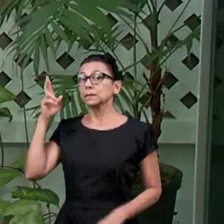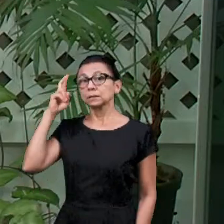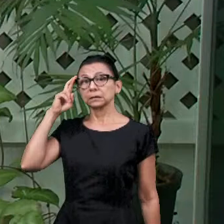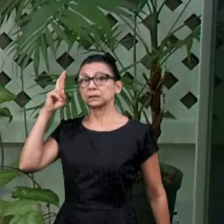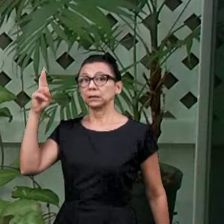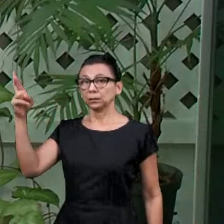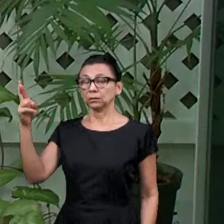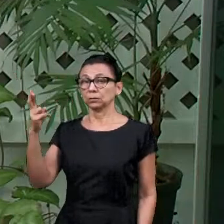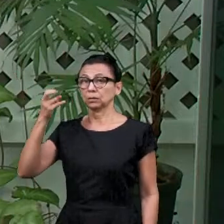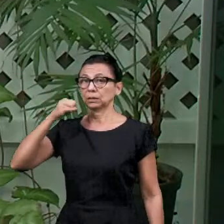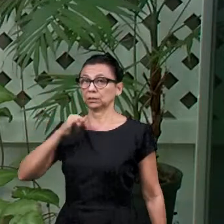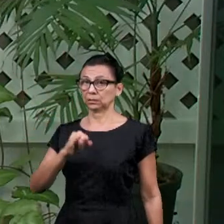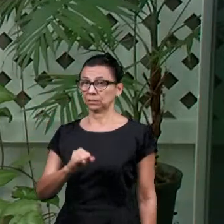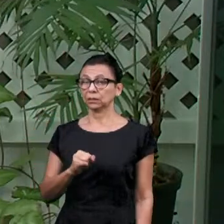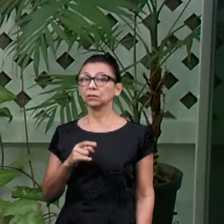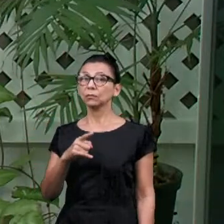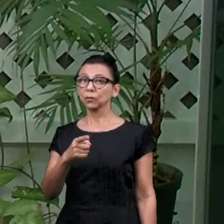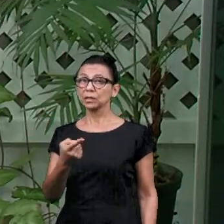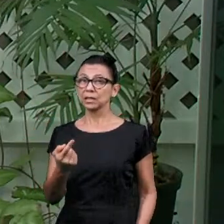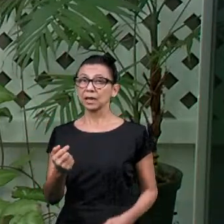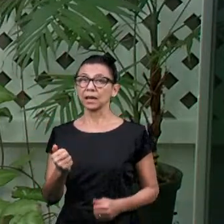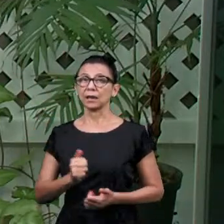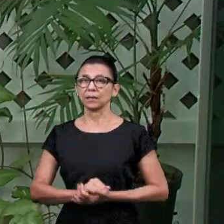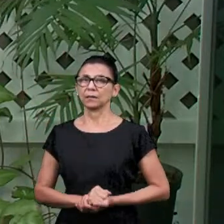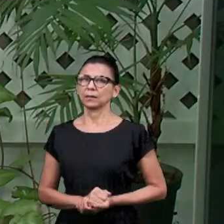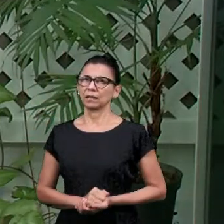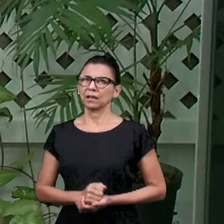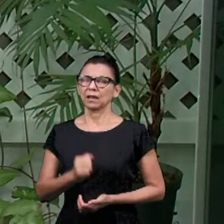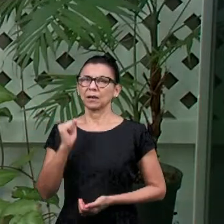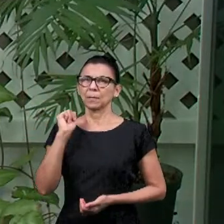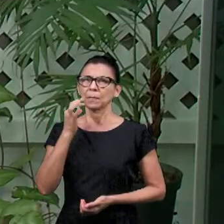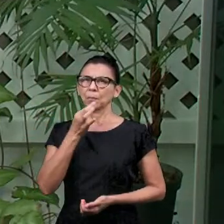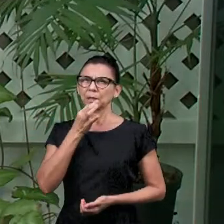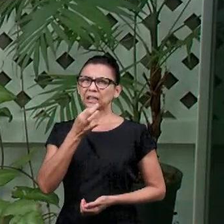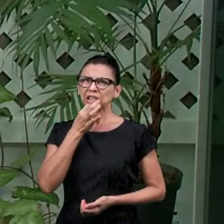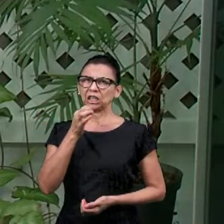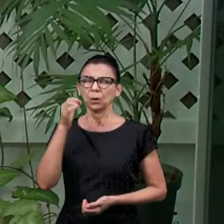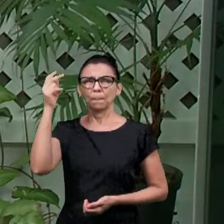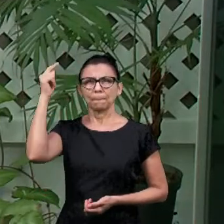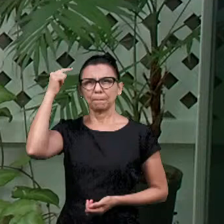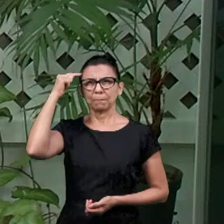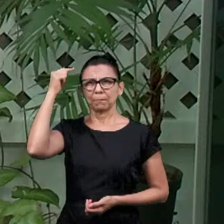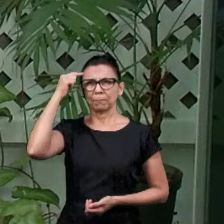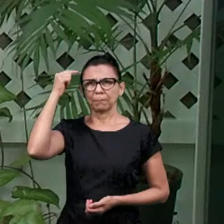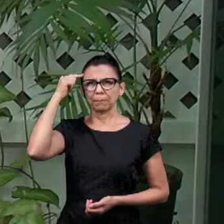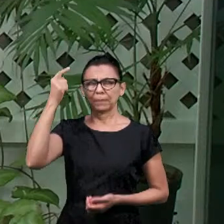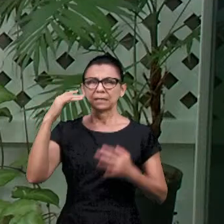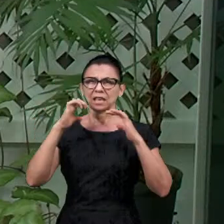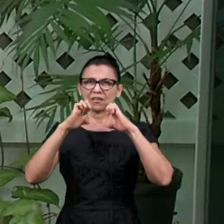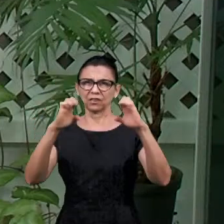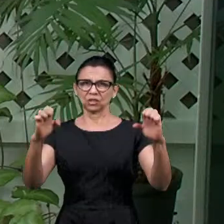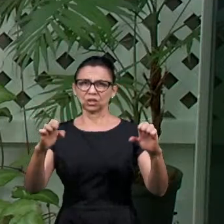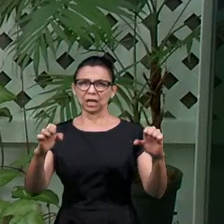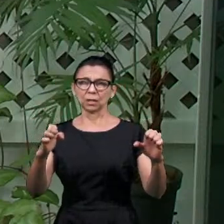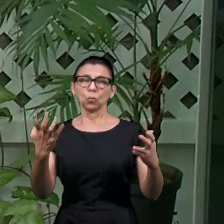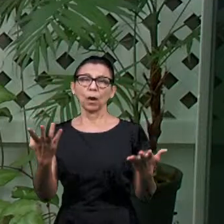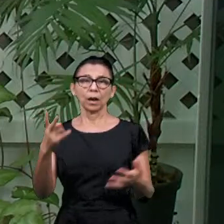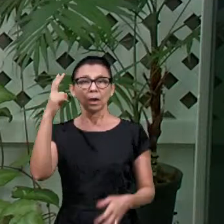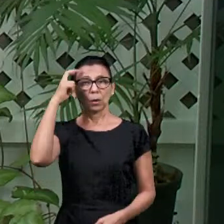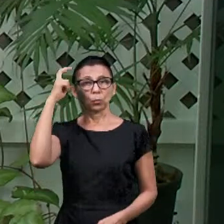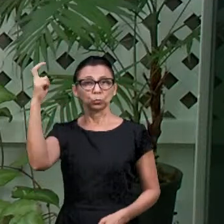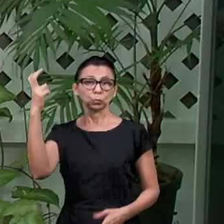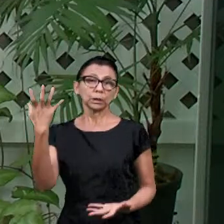você tem o evangelho, o cristianismo como cultura, é outra coisa. Cultura, aí você pergunta, é ruim ou é bom? Não,